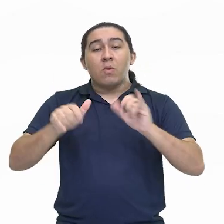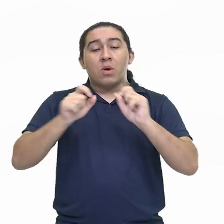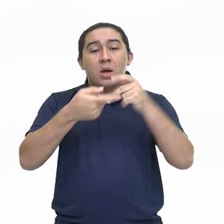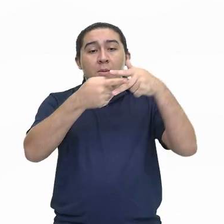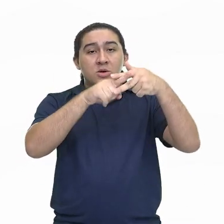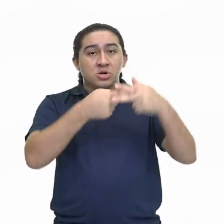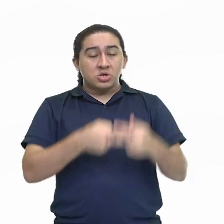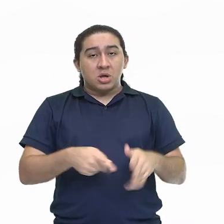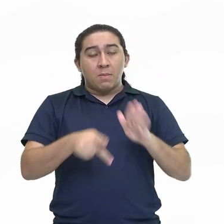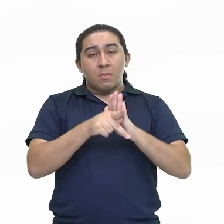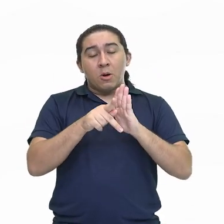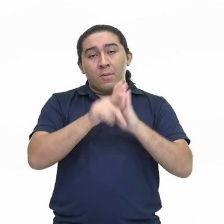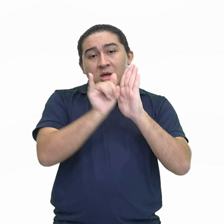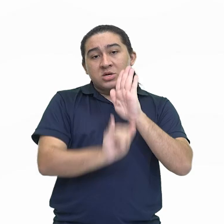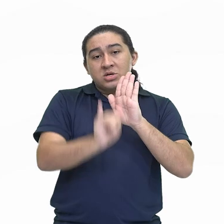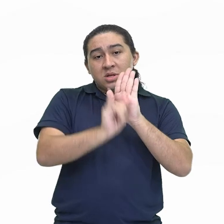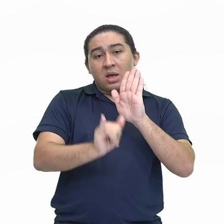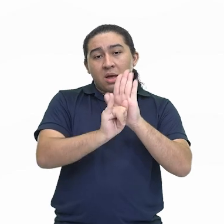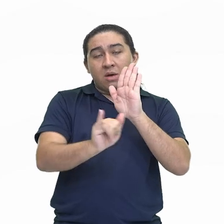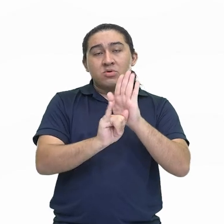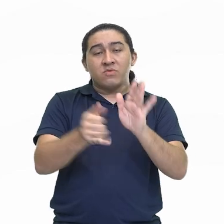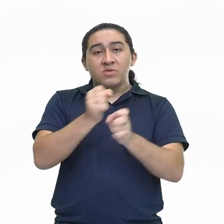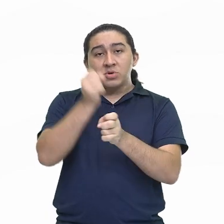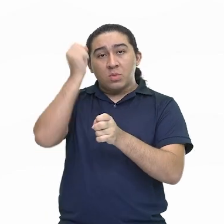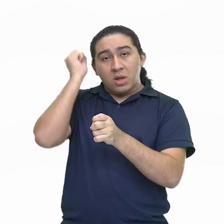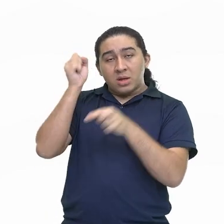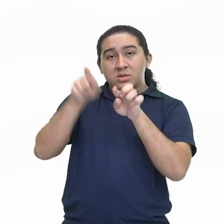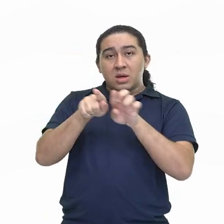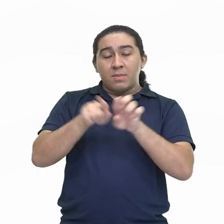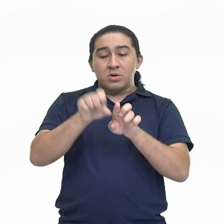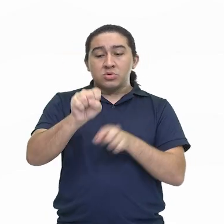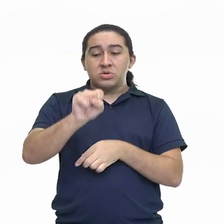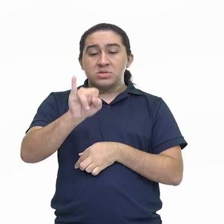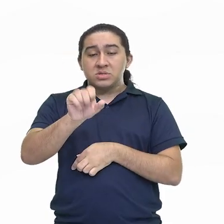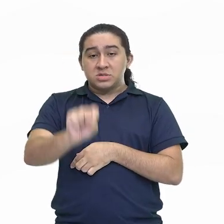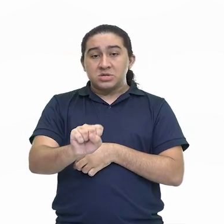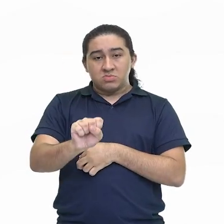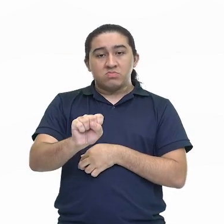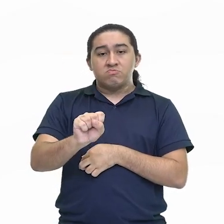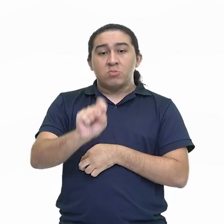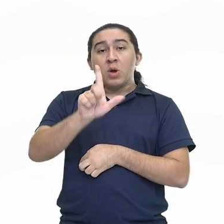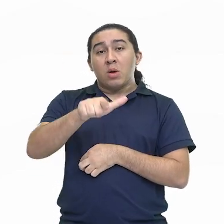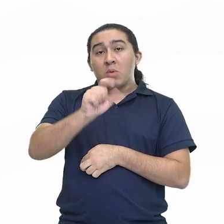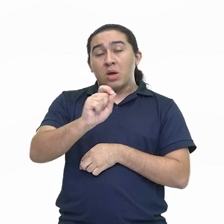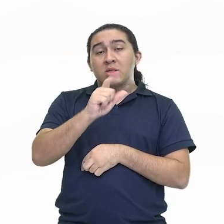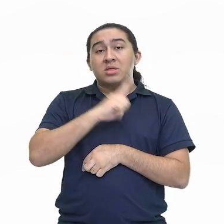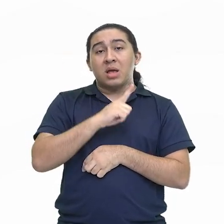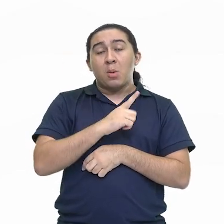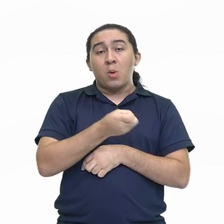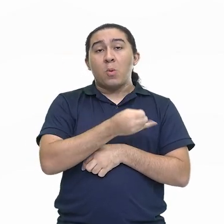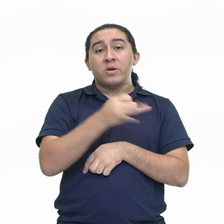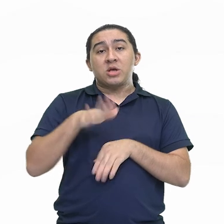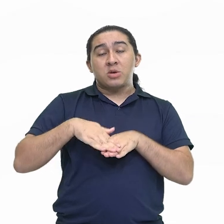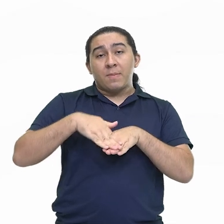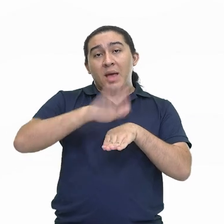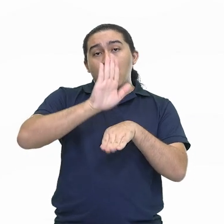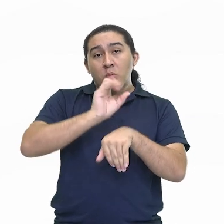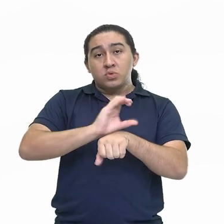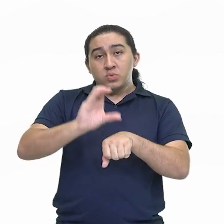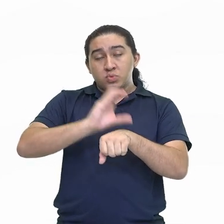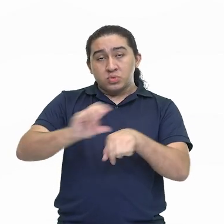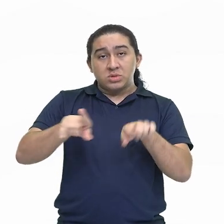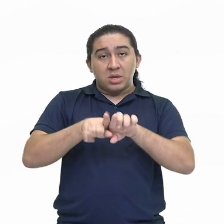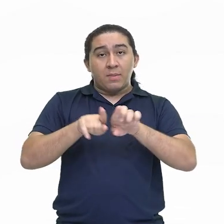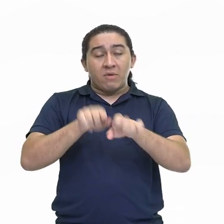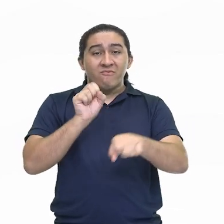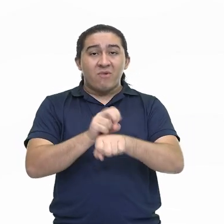dos editais do vestibular e sistema de ingresso seriado, com aumento no número de cursos e vagas